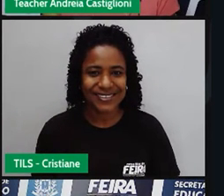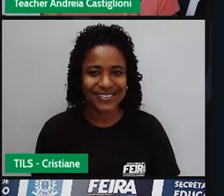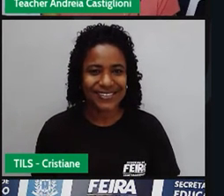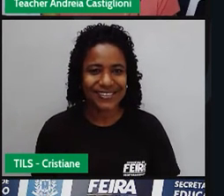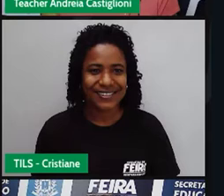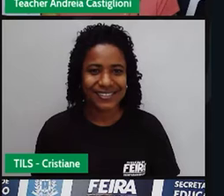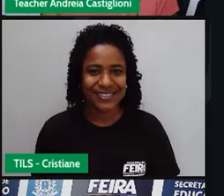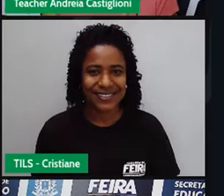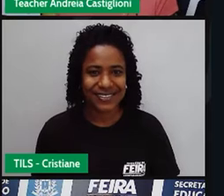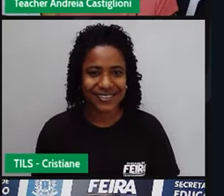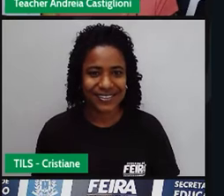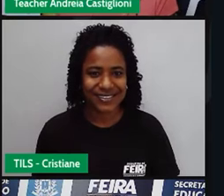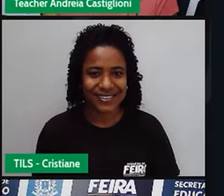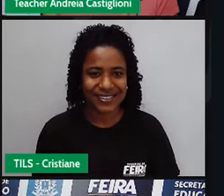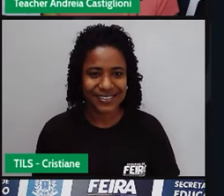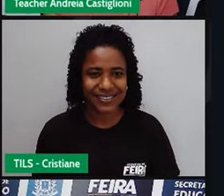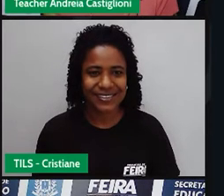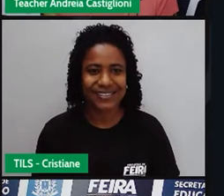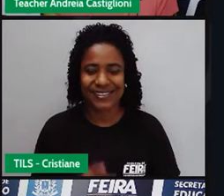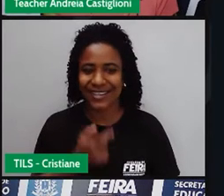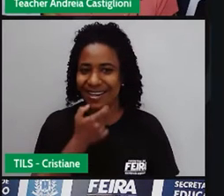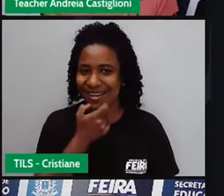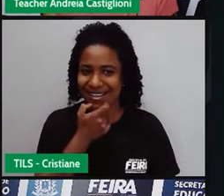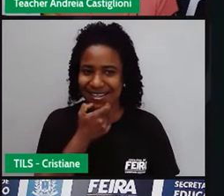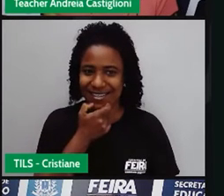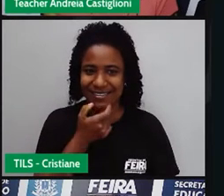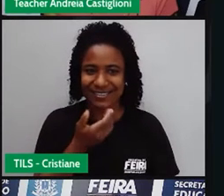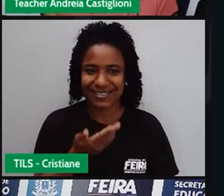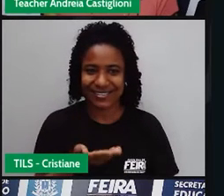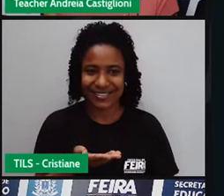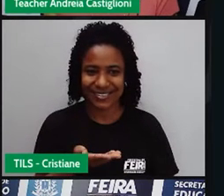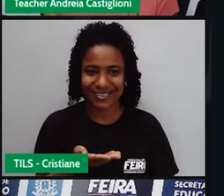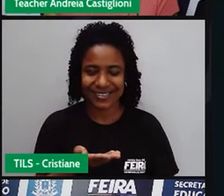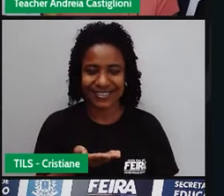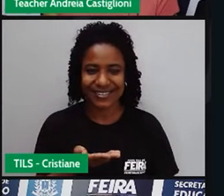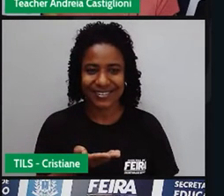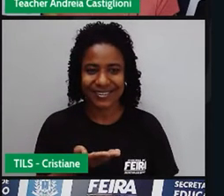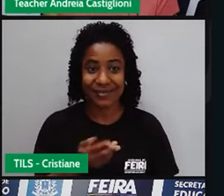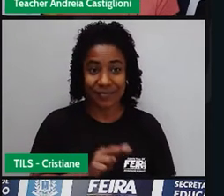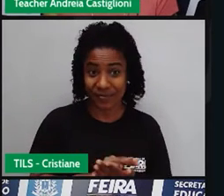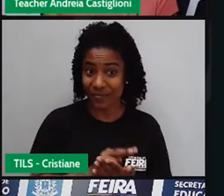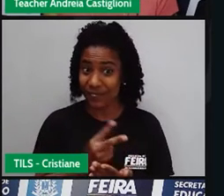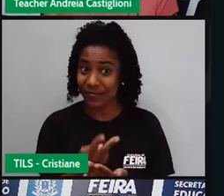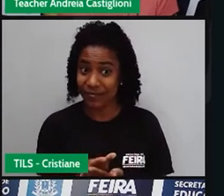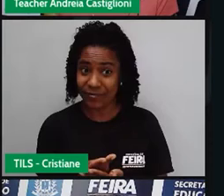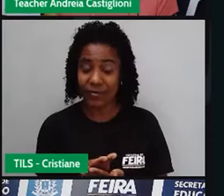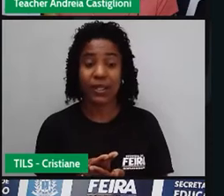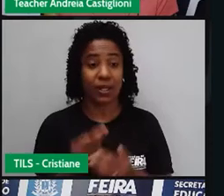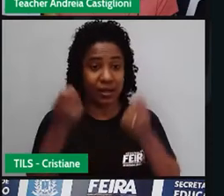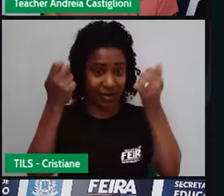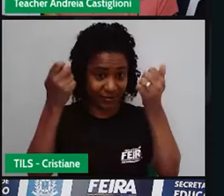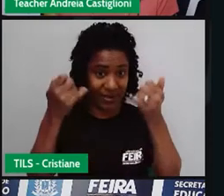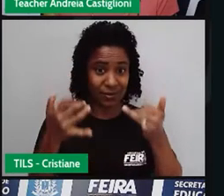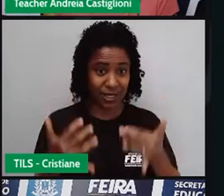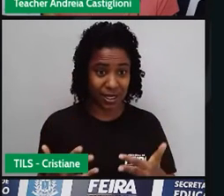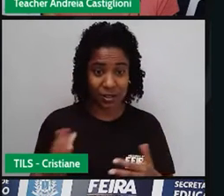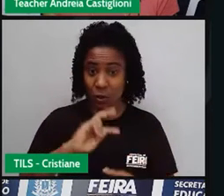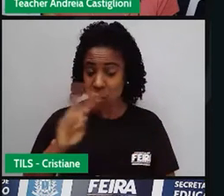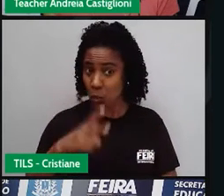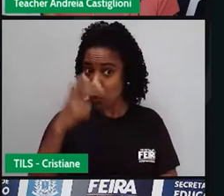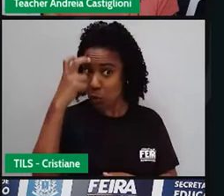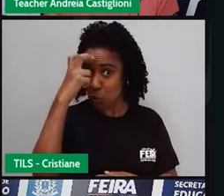eu sou viu o tal Cabal Fashion coolture vamos falar sobre cultura Fast